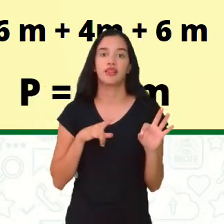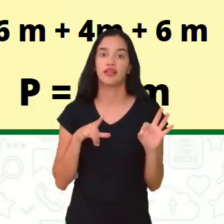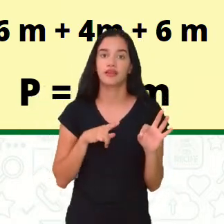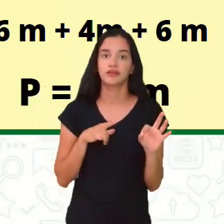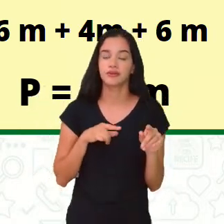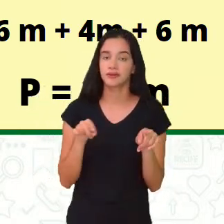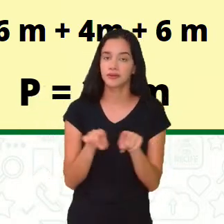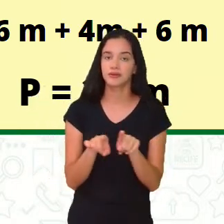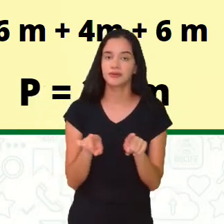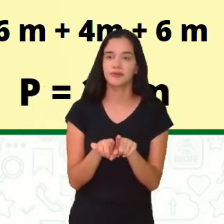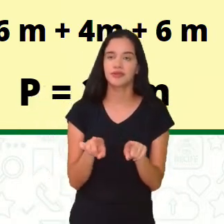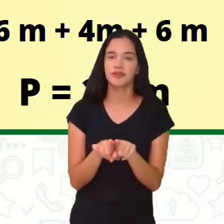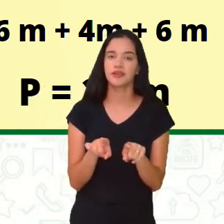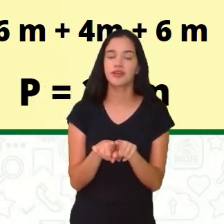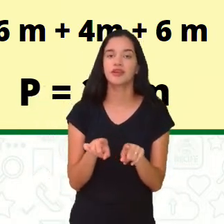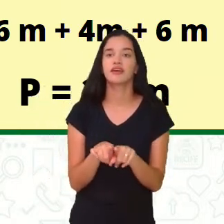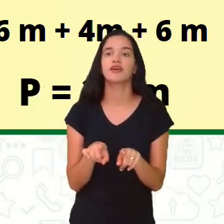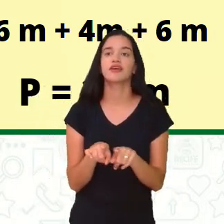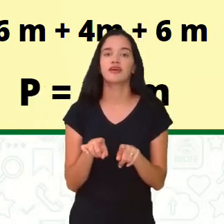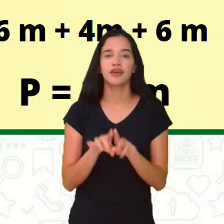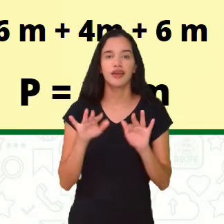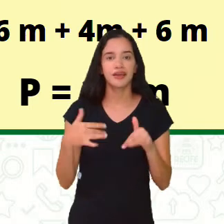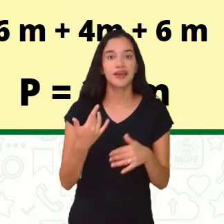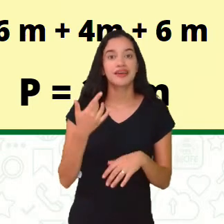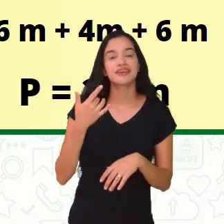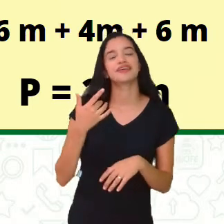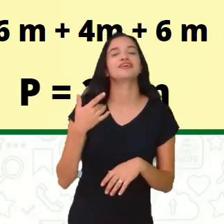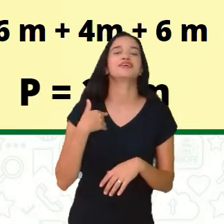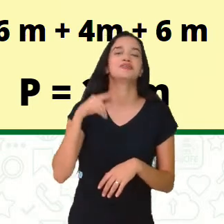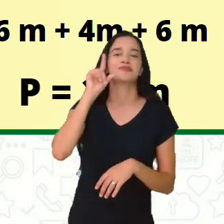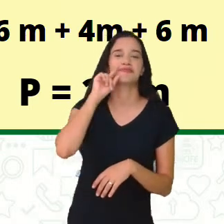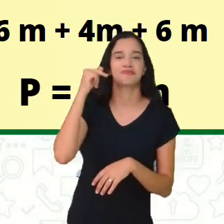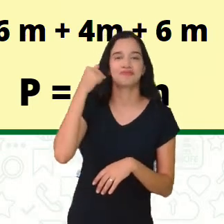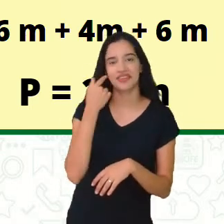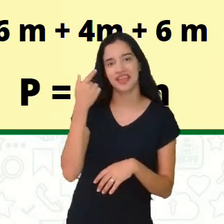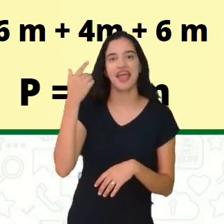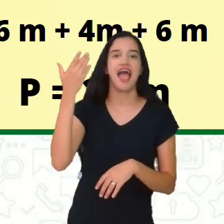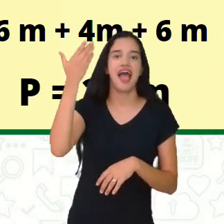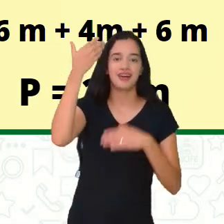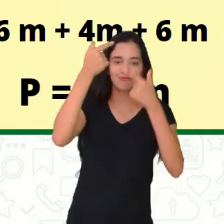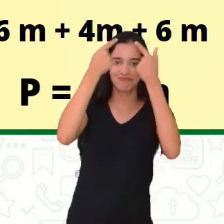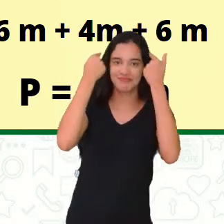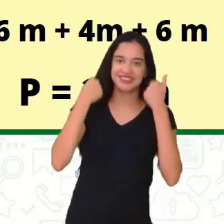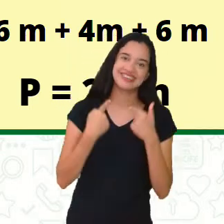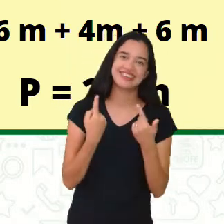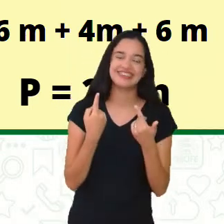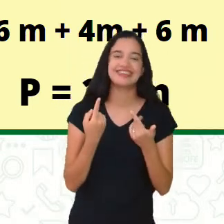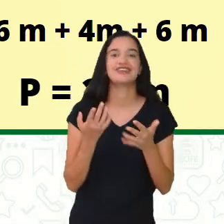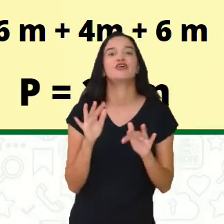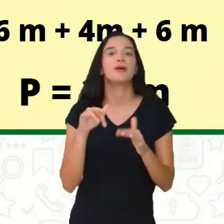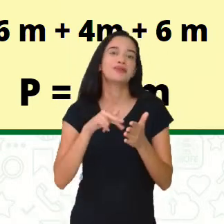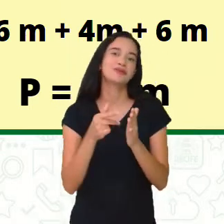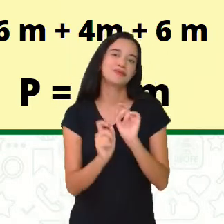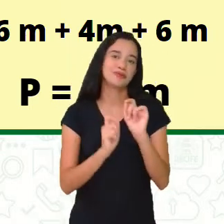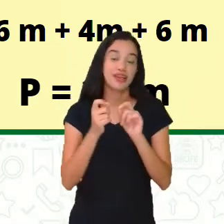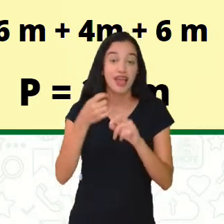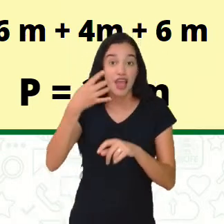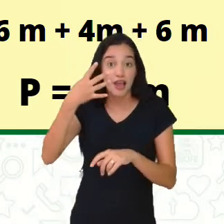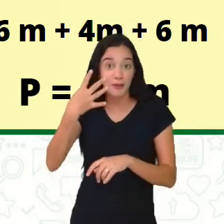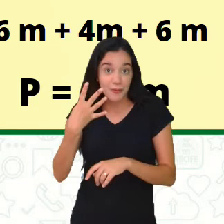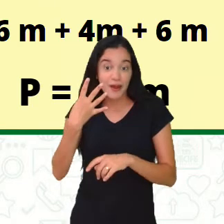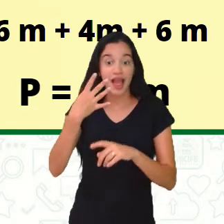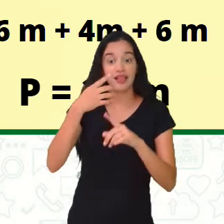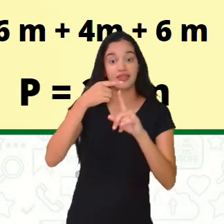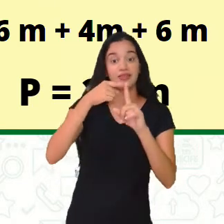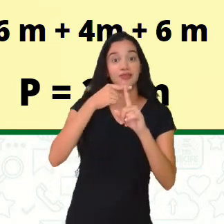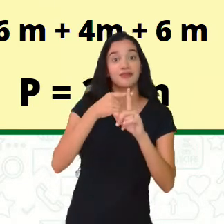ali que a cabeça de median ficou bem em cima dos 20 metros. Ou seja, 4 metros